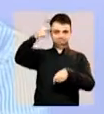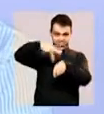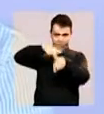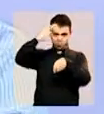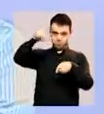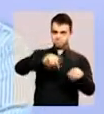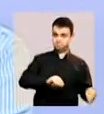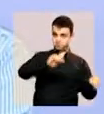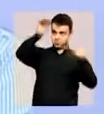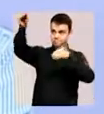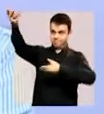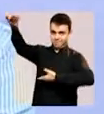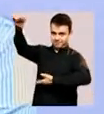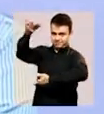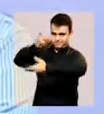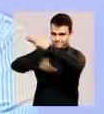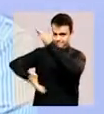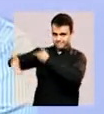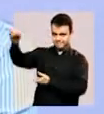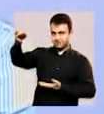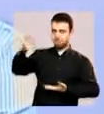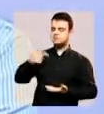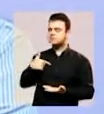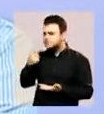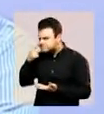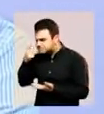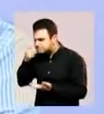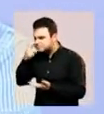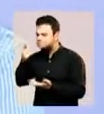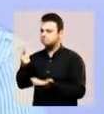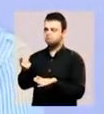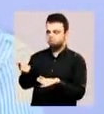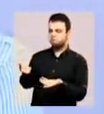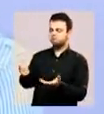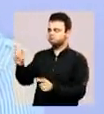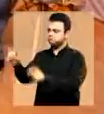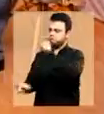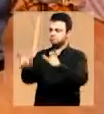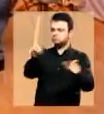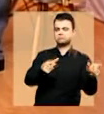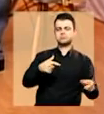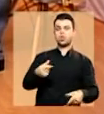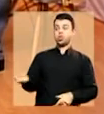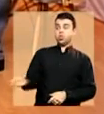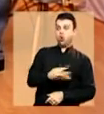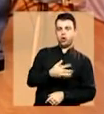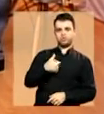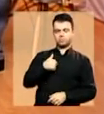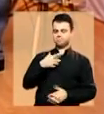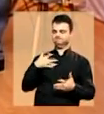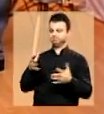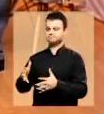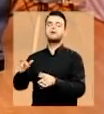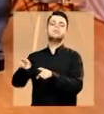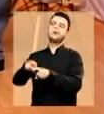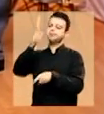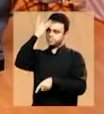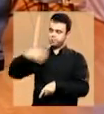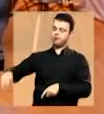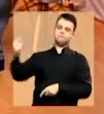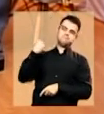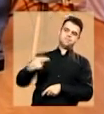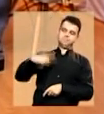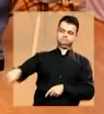a gente busca impactar lá, mas muitas das vezes quem sofre bastante impacto É quem É isso mesmo. É isso mesmo. Então, por isso que é muito